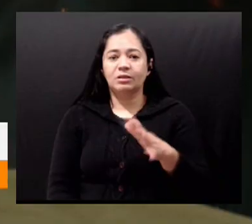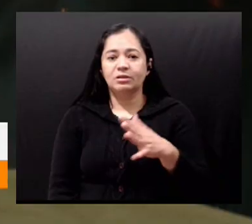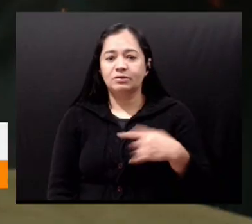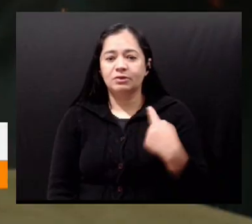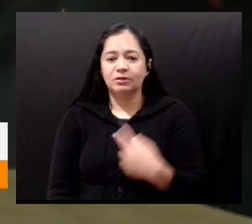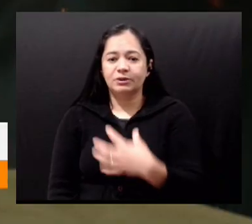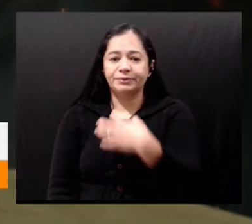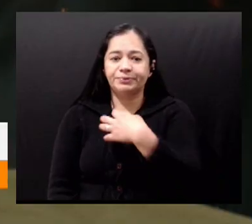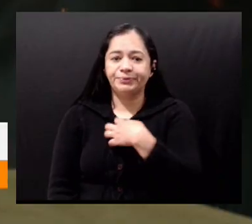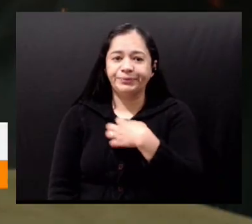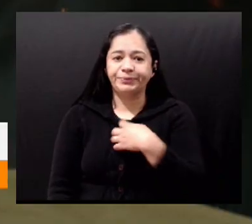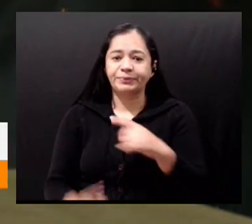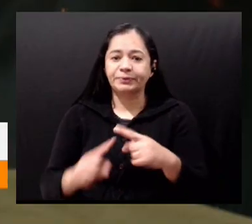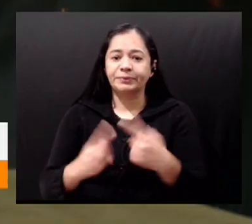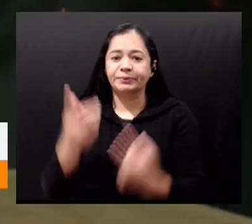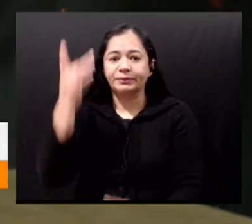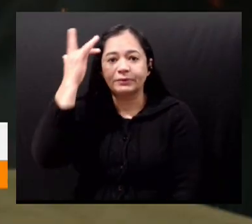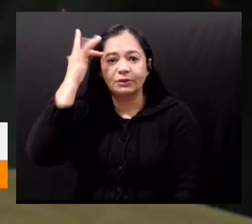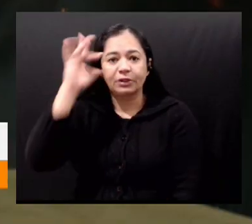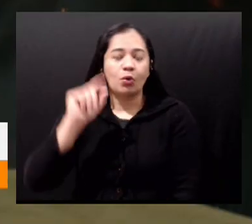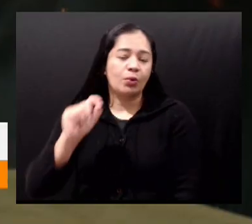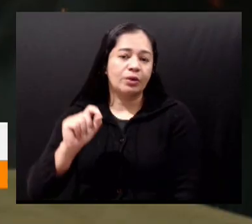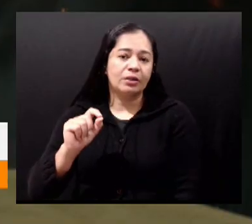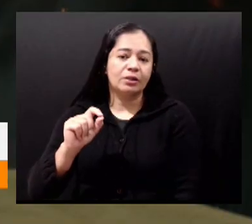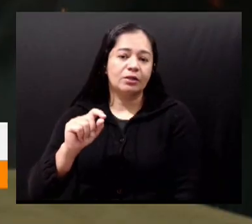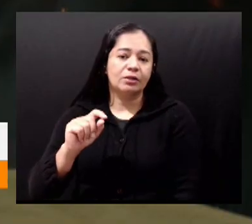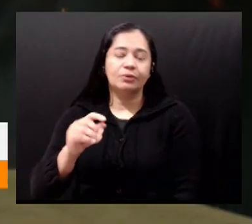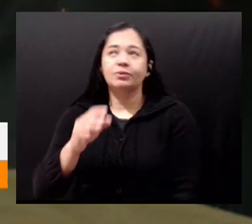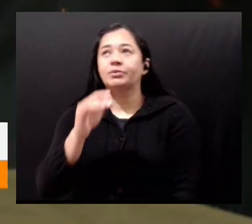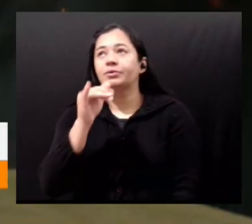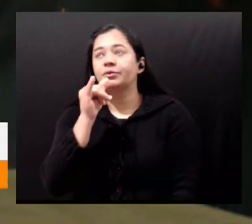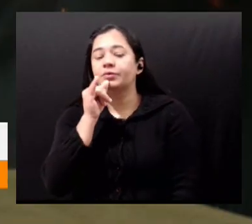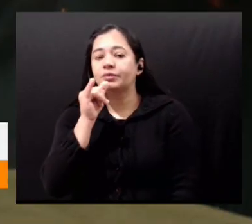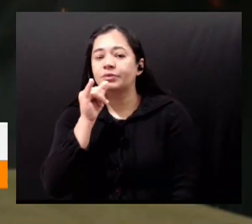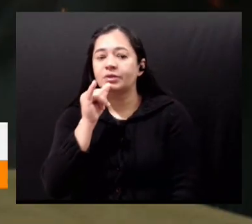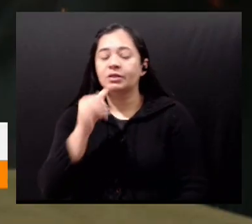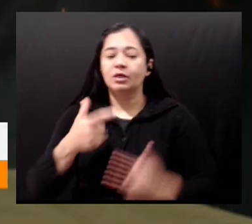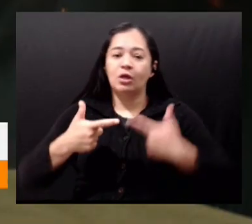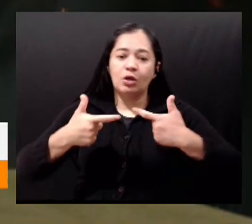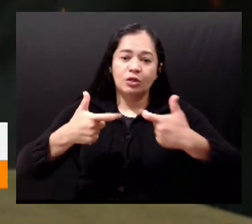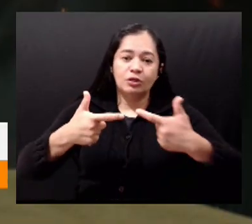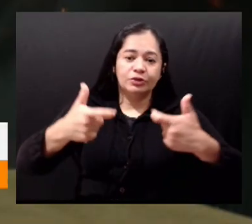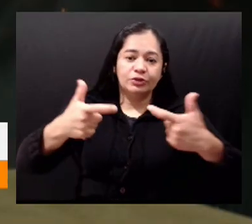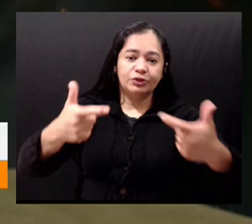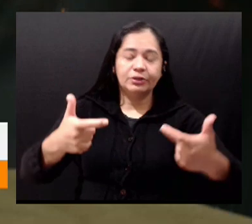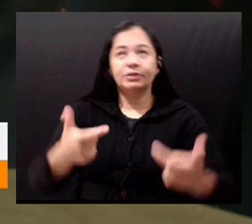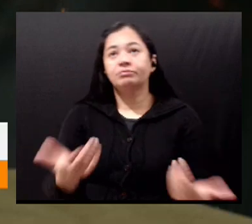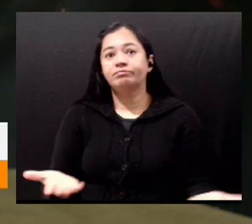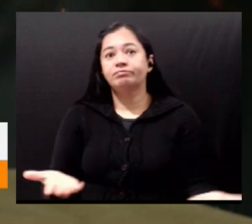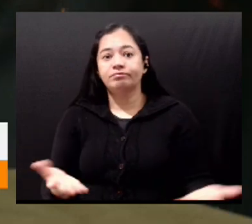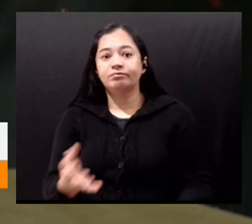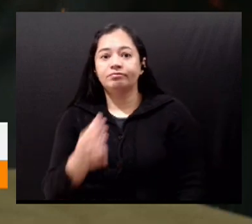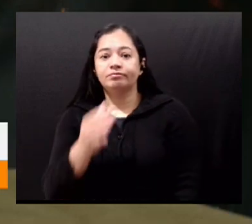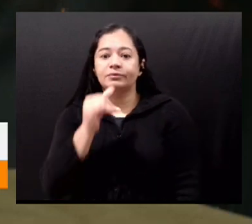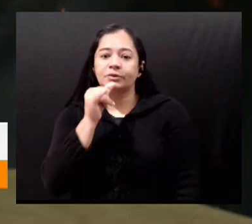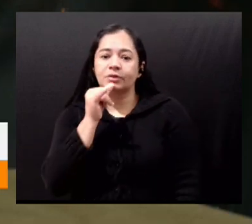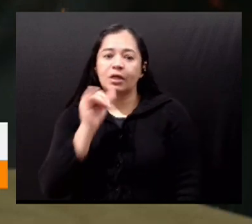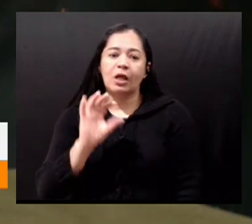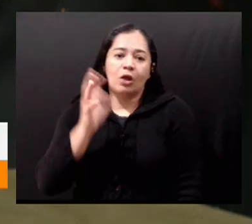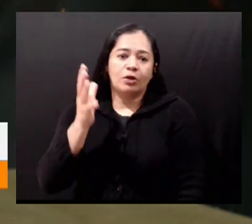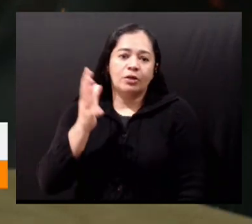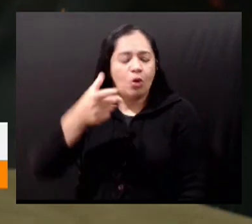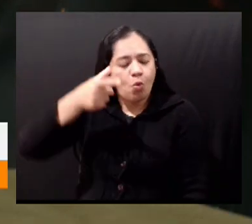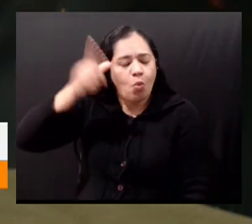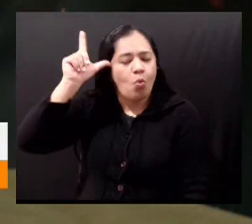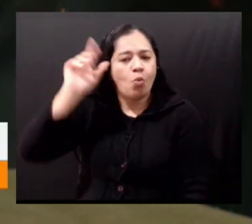sabe o que que é, né? A gente pode dar um exemplo aí de guerra, um exemplo muito que aconteceu ontem. Eu